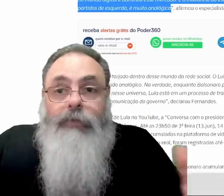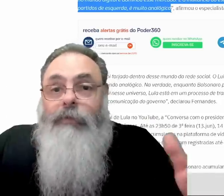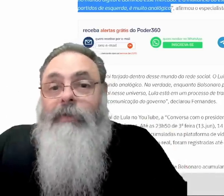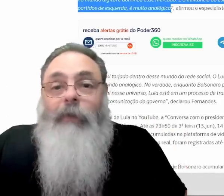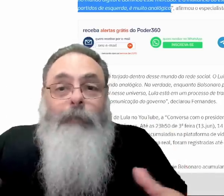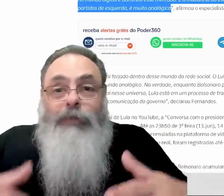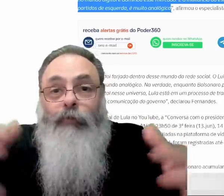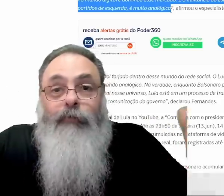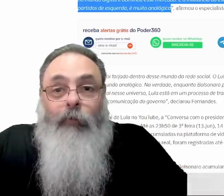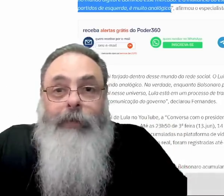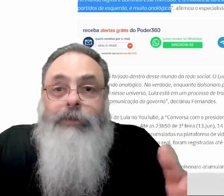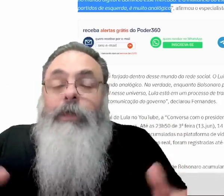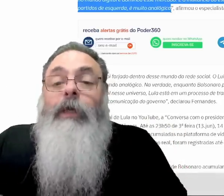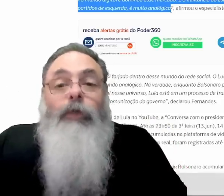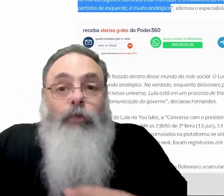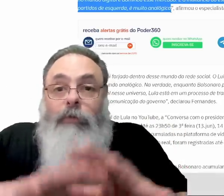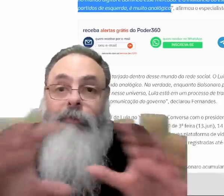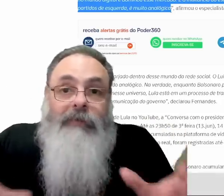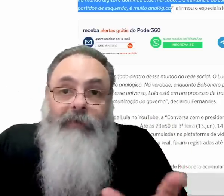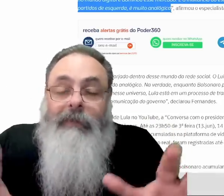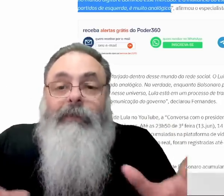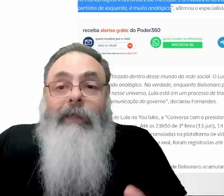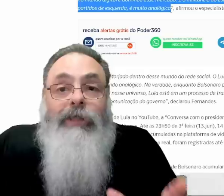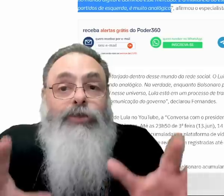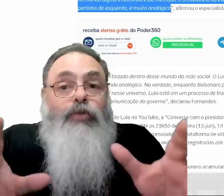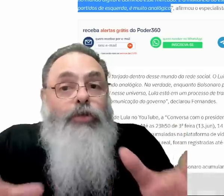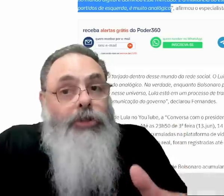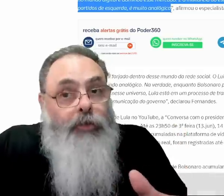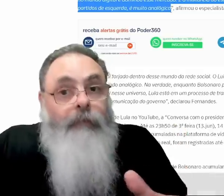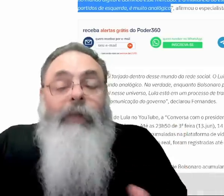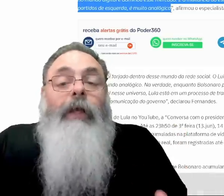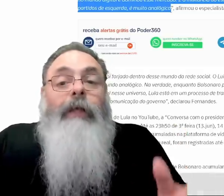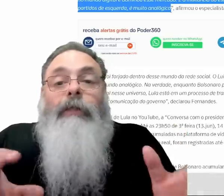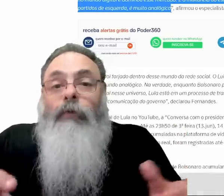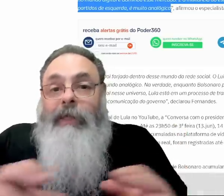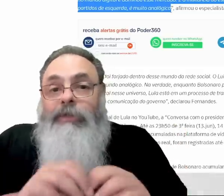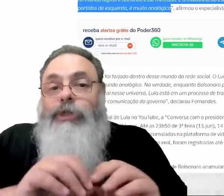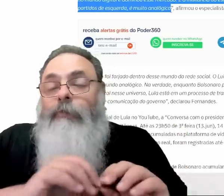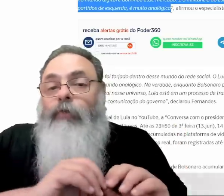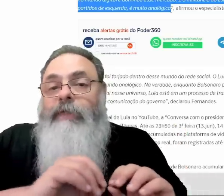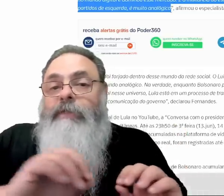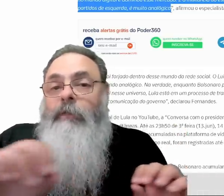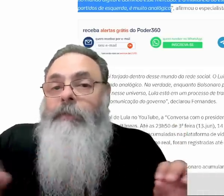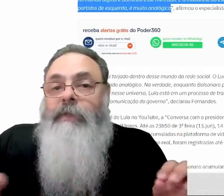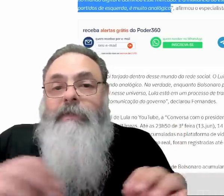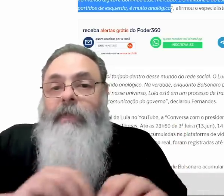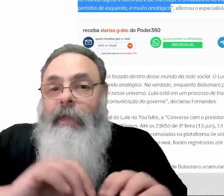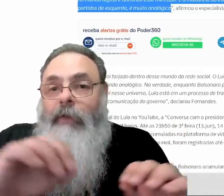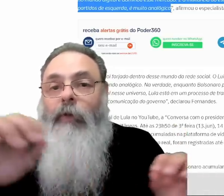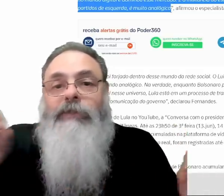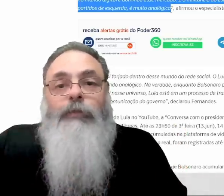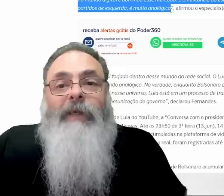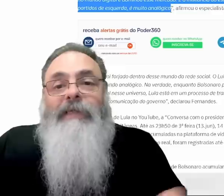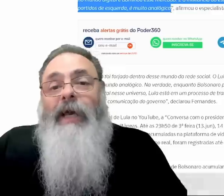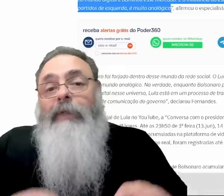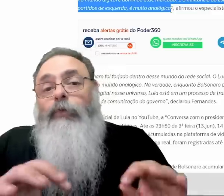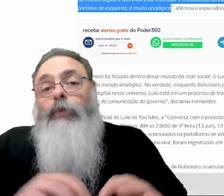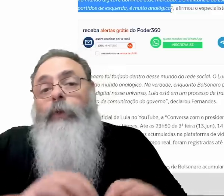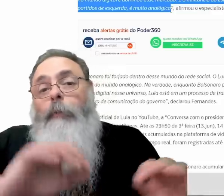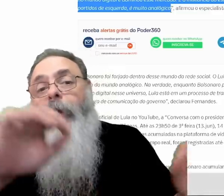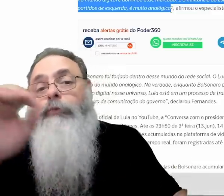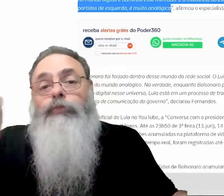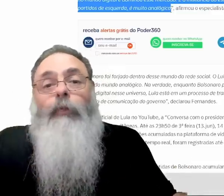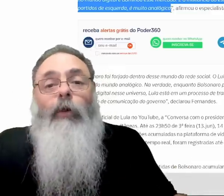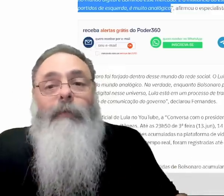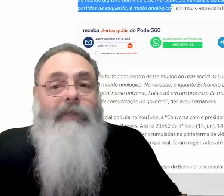dados e Coisa e Tal pedindo fonte tudo que você fala na internet é Então esse chavões simples que a esquerda gosta de passar ah